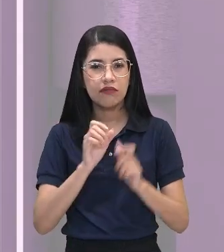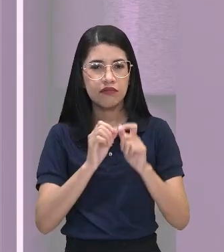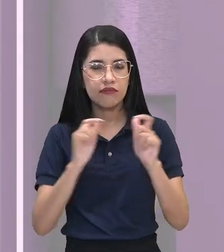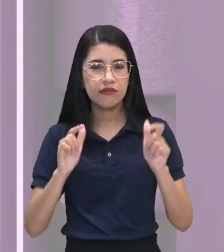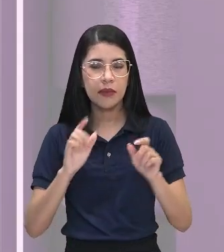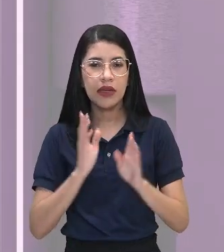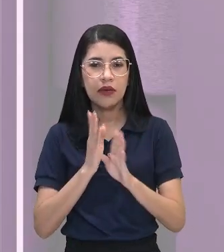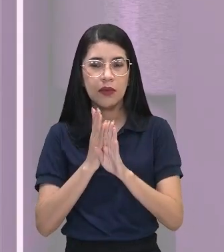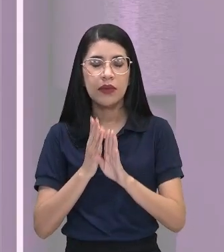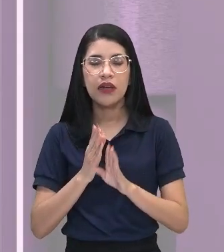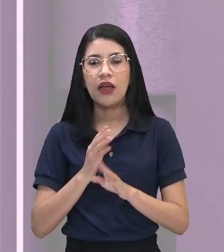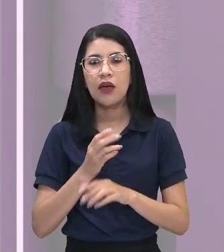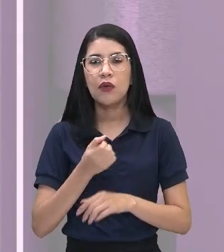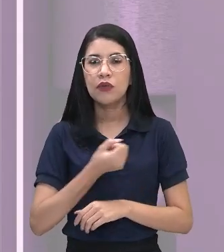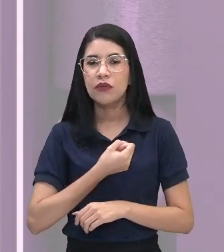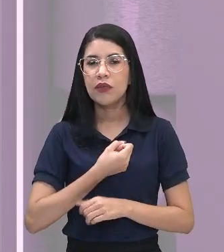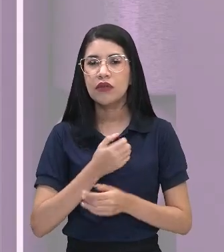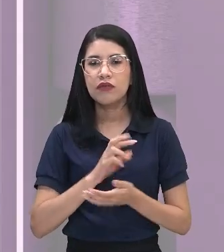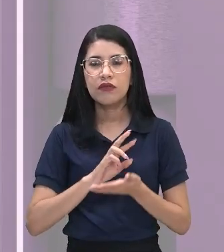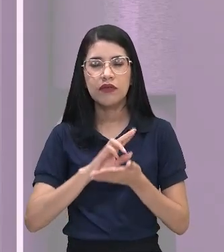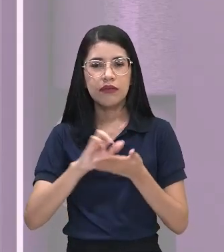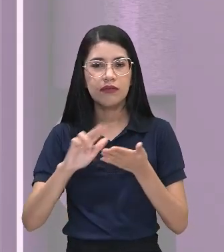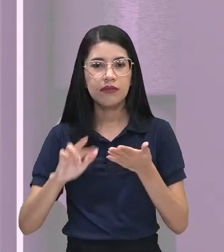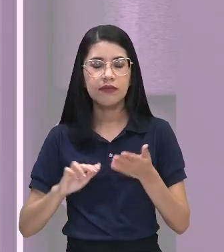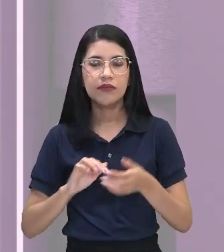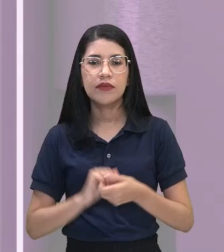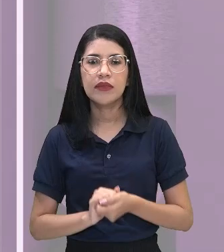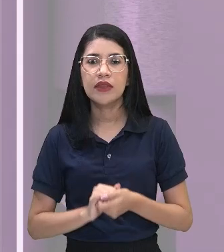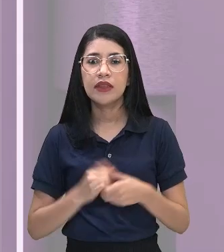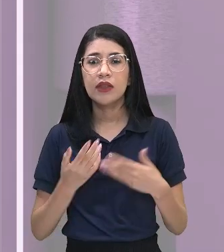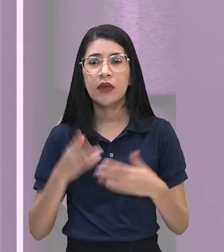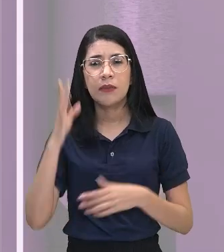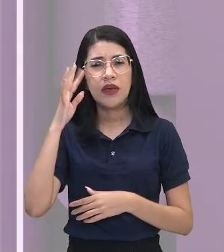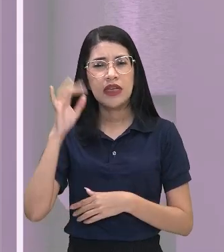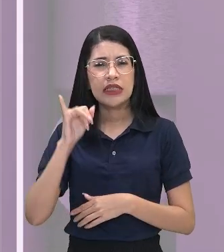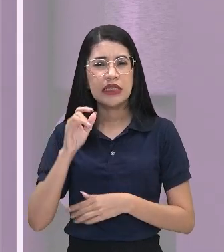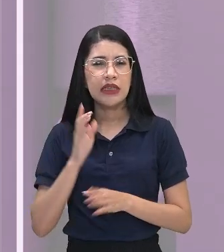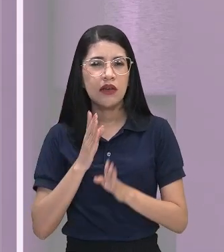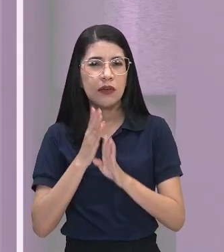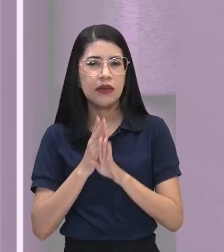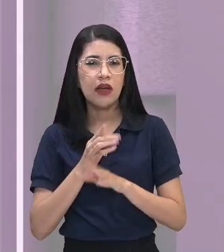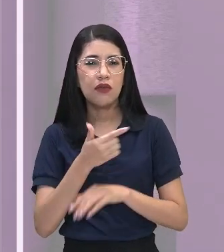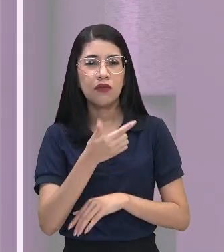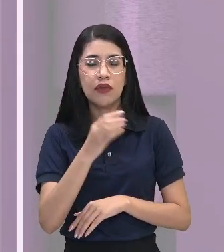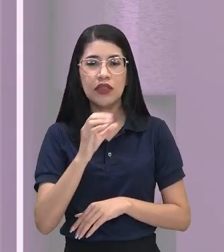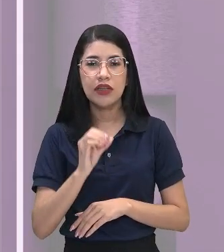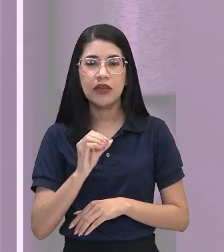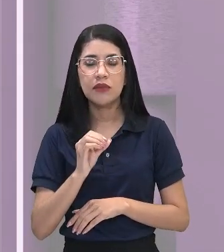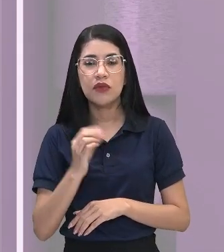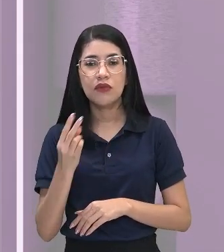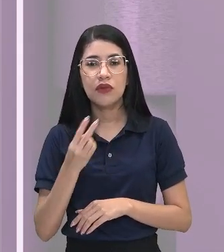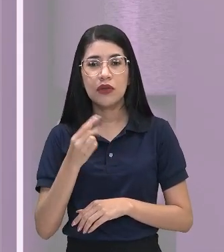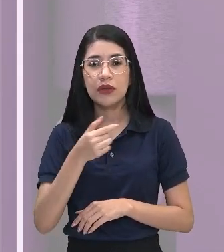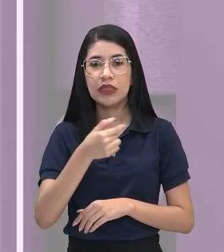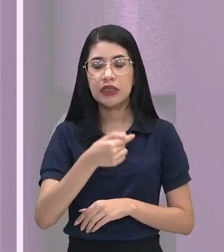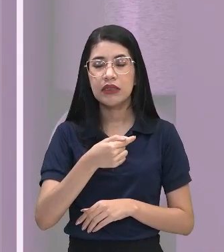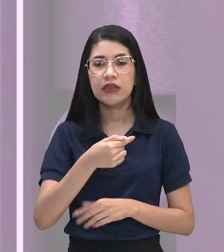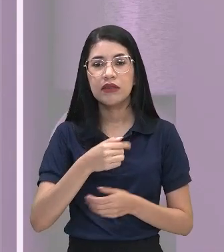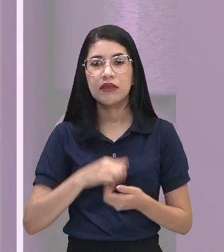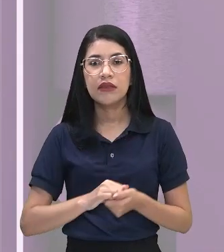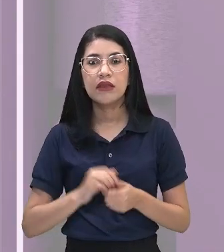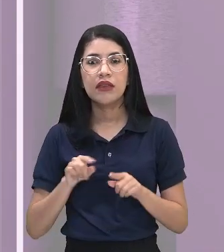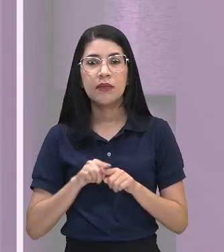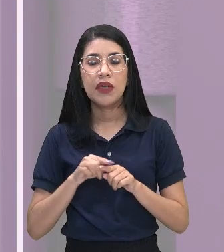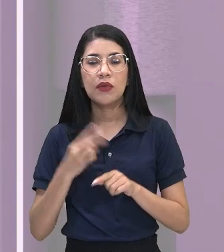encontrar o 10º termo, o 20º termo. Imagina só se a gente fosse atrás do 20º termo com o valor de razão 7, né? Daria um número bem